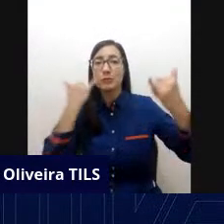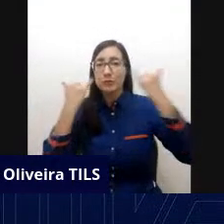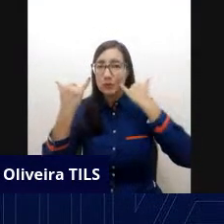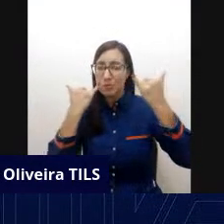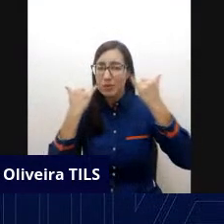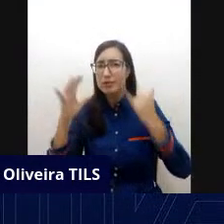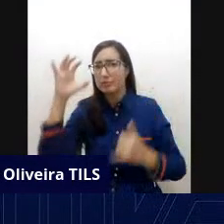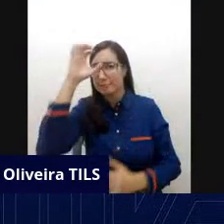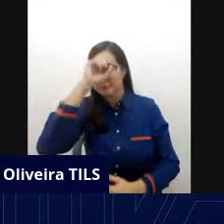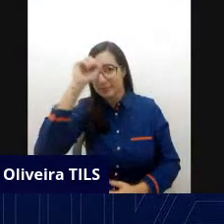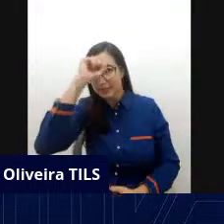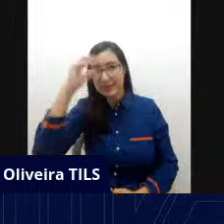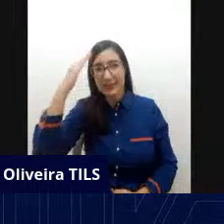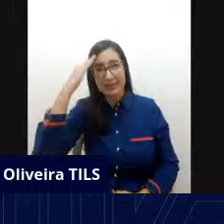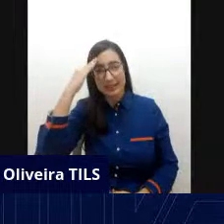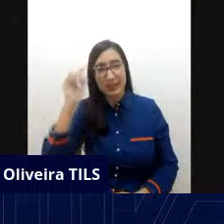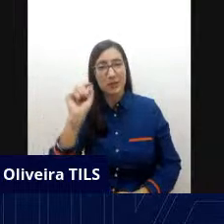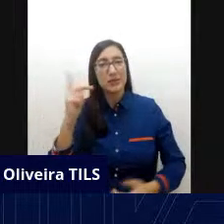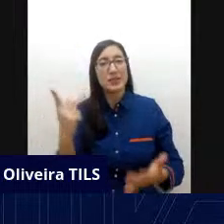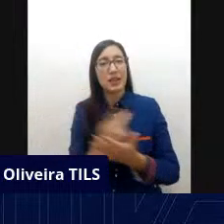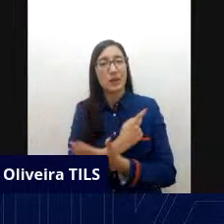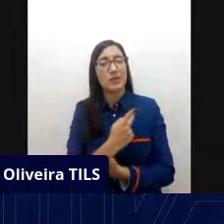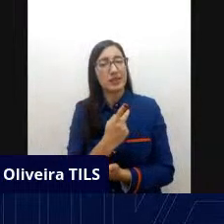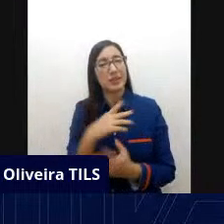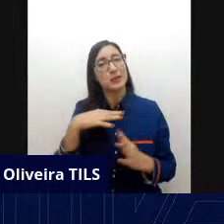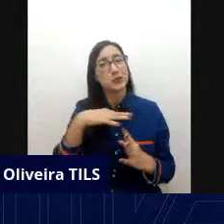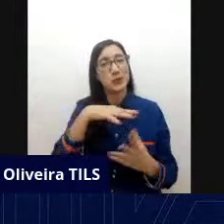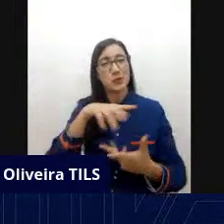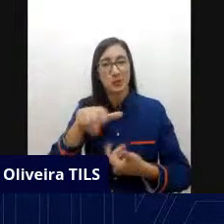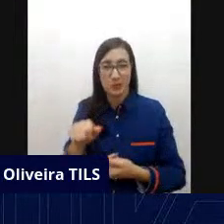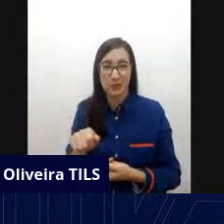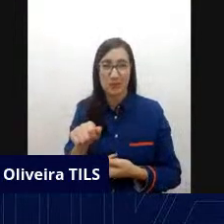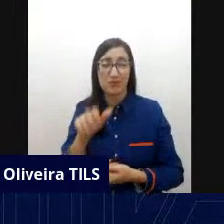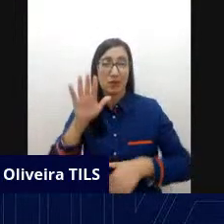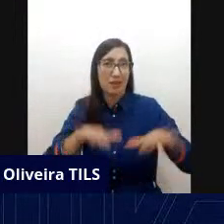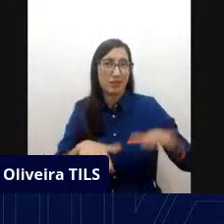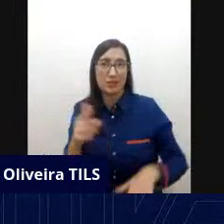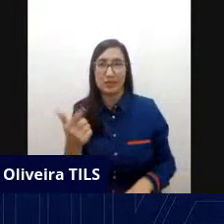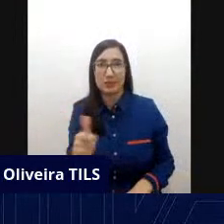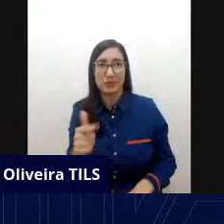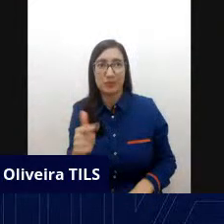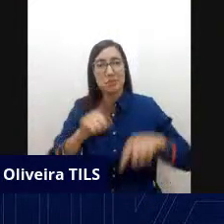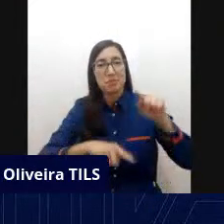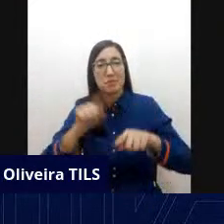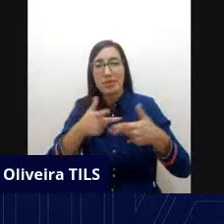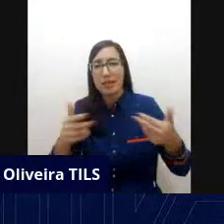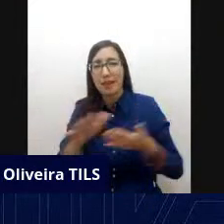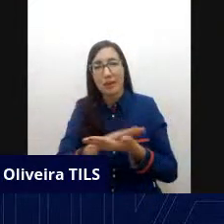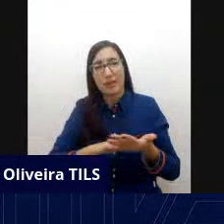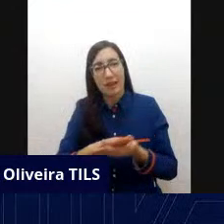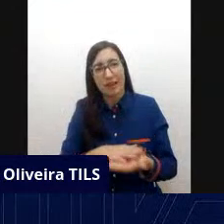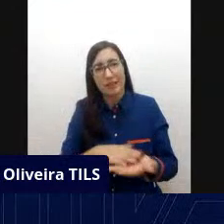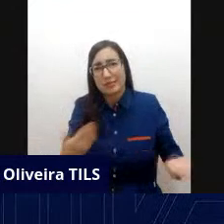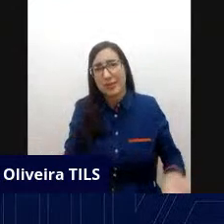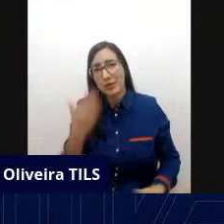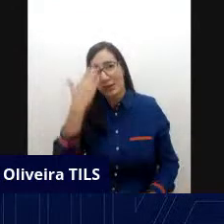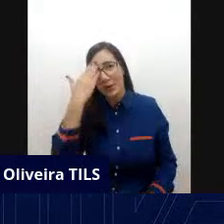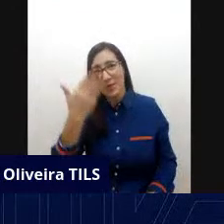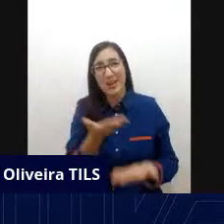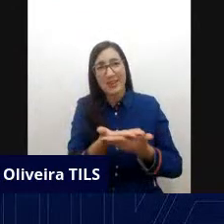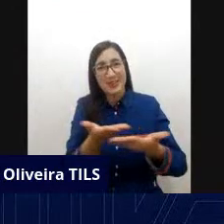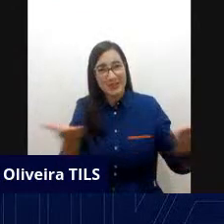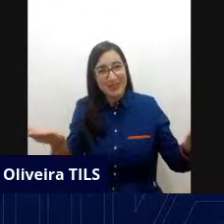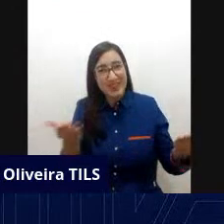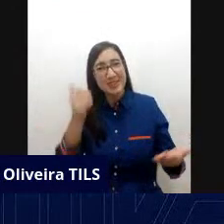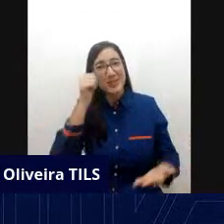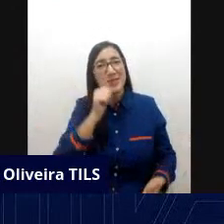que às vezes não tem acessível, né, esses materiais. Então, agradecer, né, a todas vocês, boa noite, né, agradecer muito